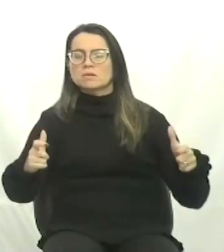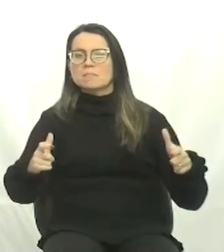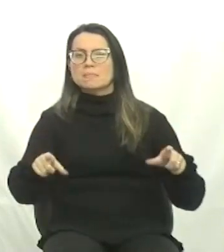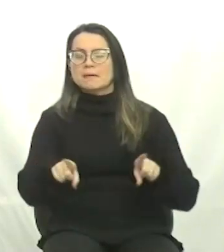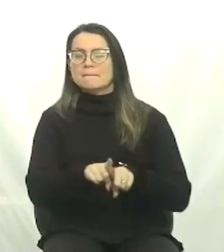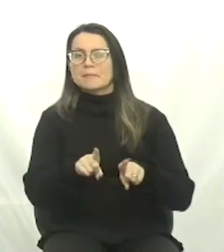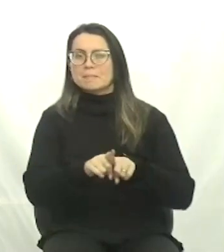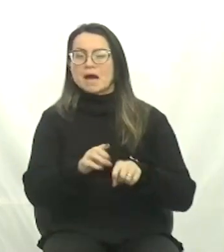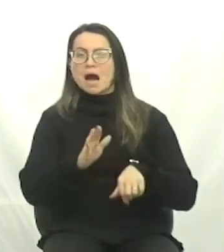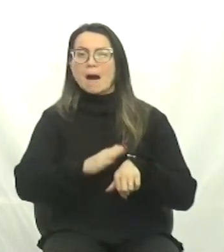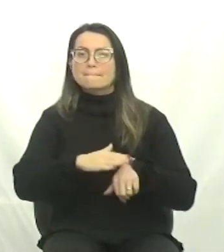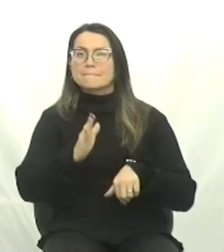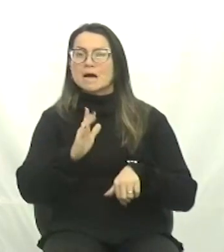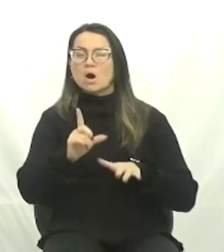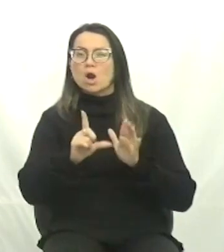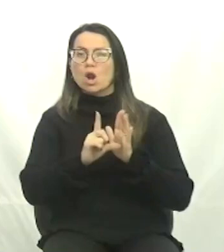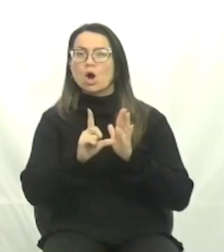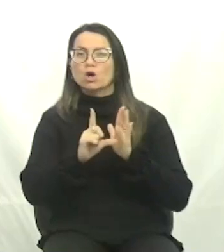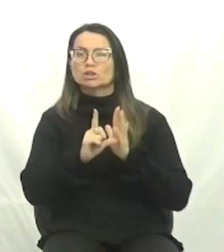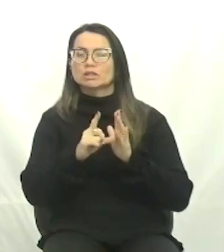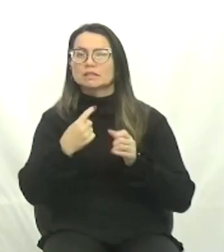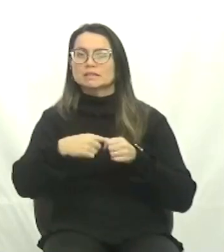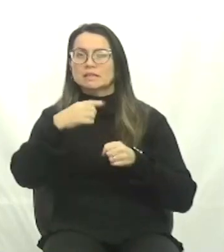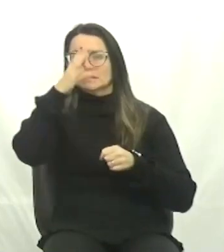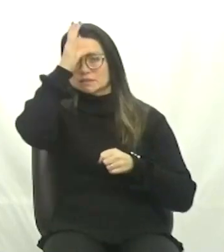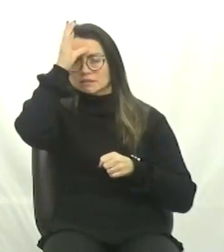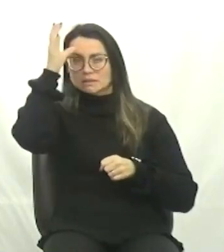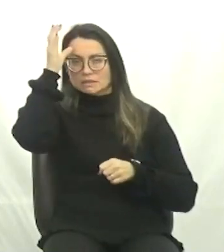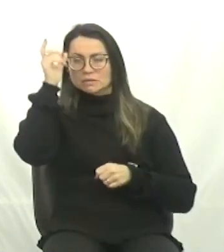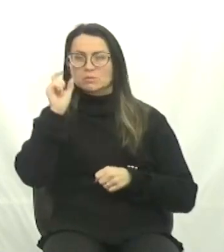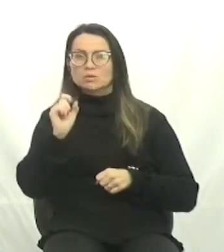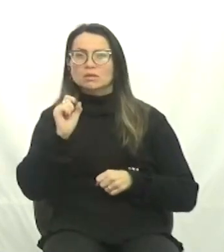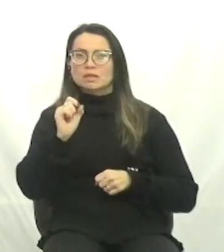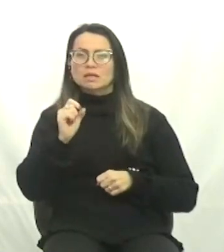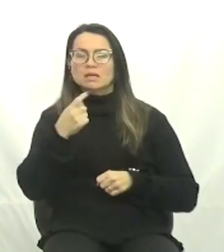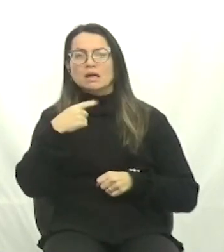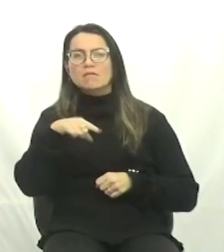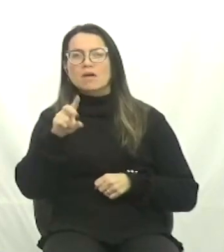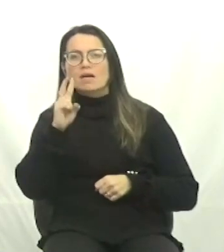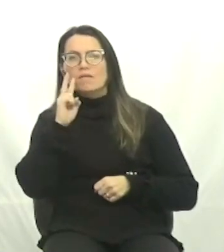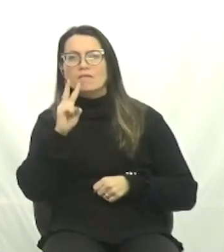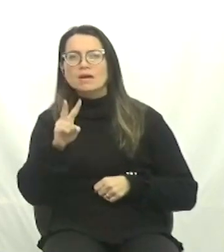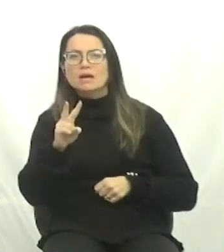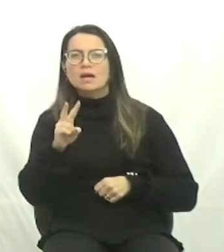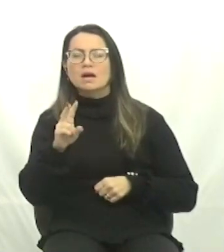maior loja de Criciúma está sendo a Aluga, né? Porque a gente passa pelo centro, pela Henrique Laje, só vê